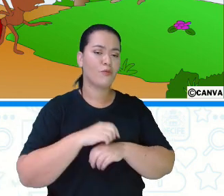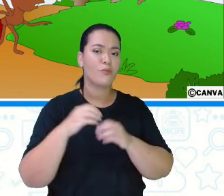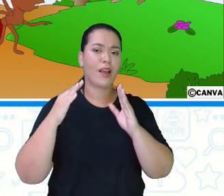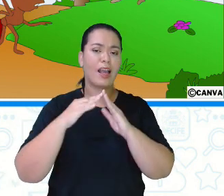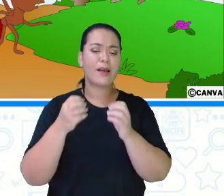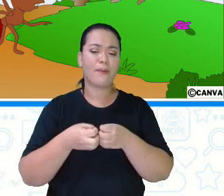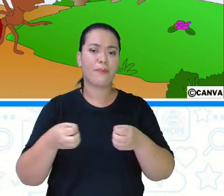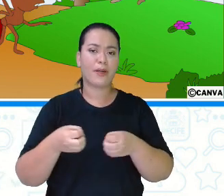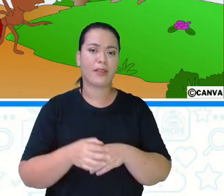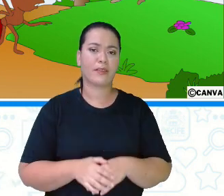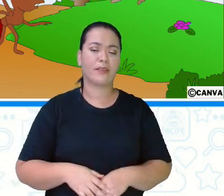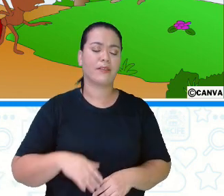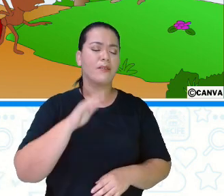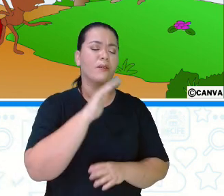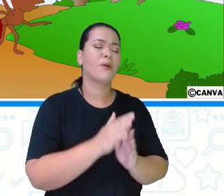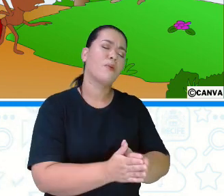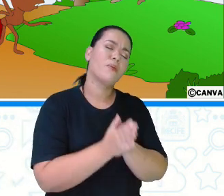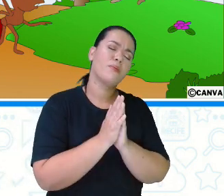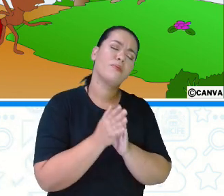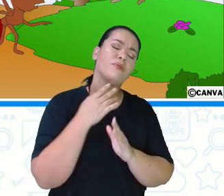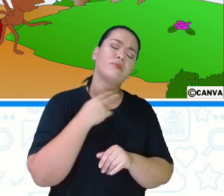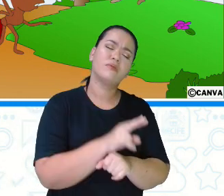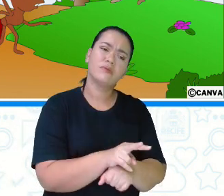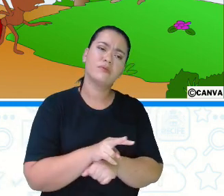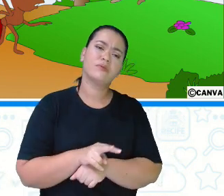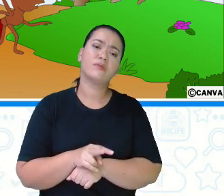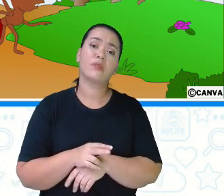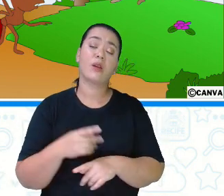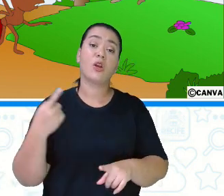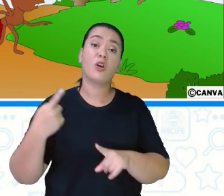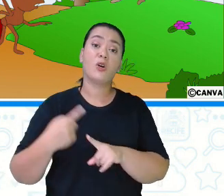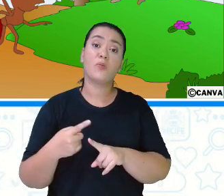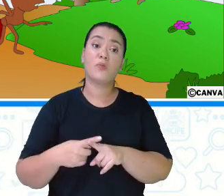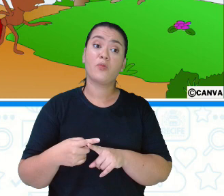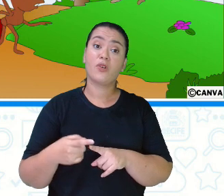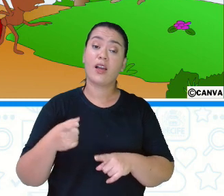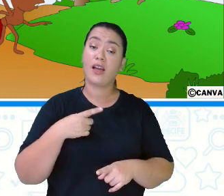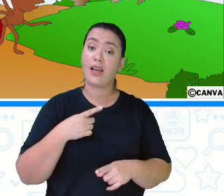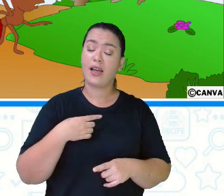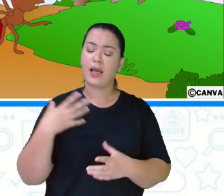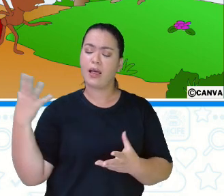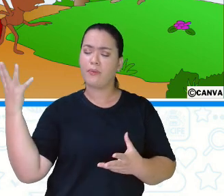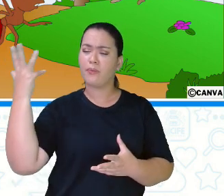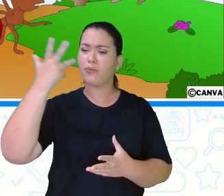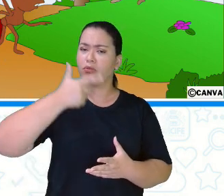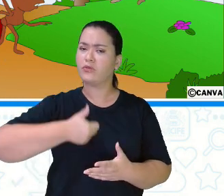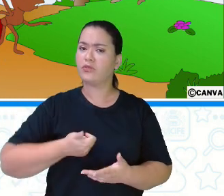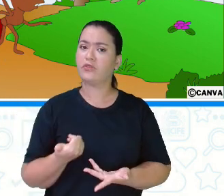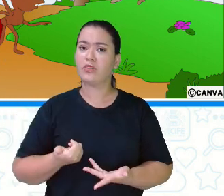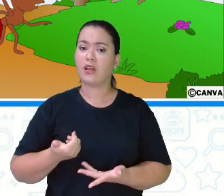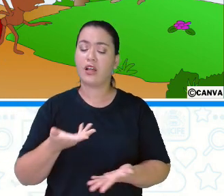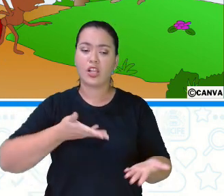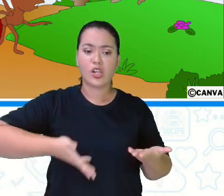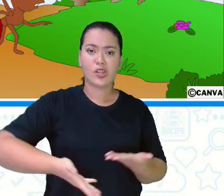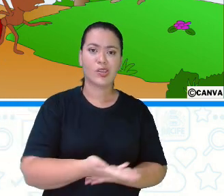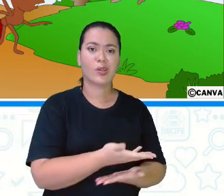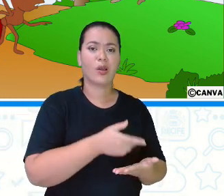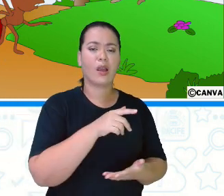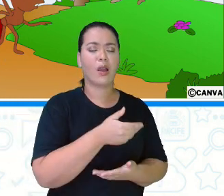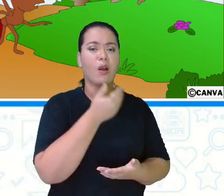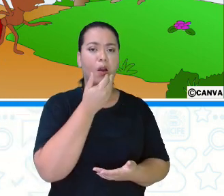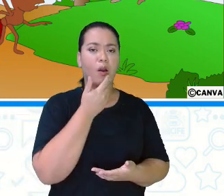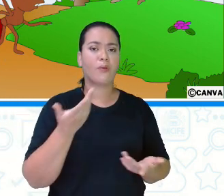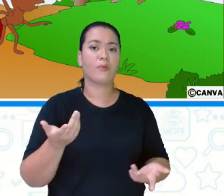dela. Rogou-lhe que lhe emprestasse, pois tinha riqueza e brilho, algum grão com que manter-se,